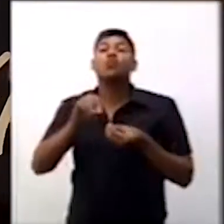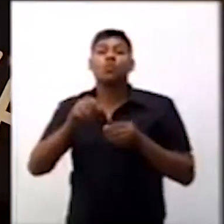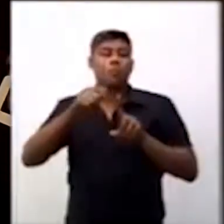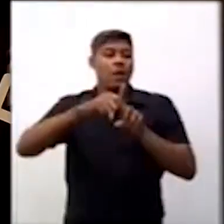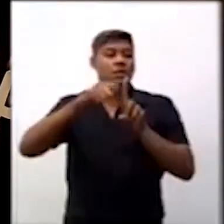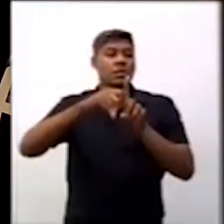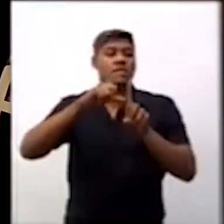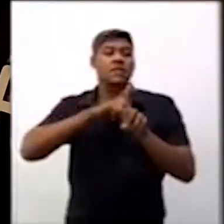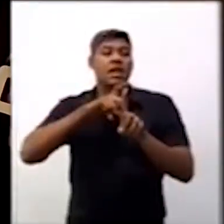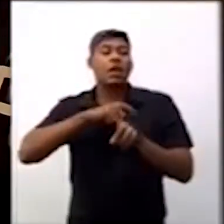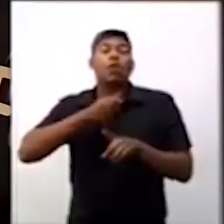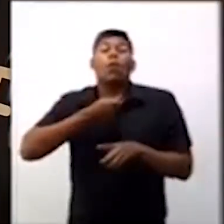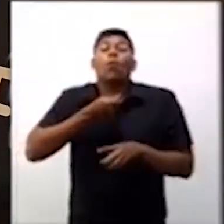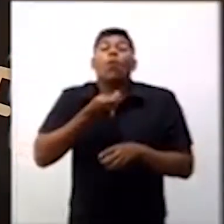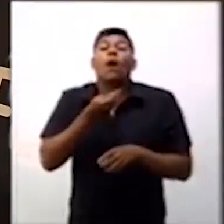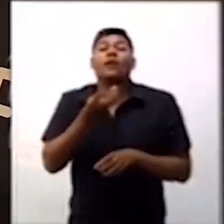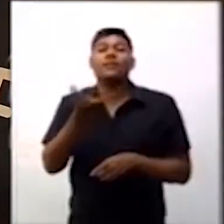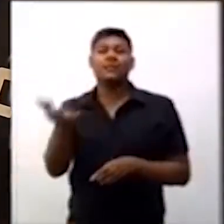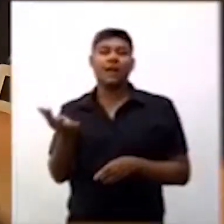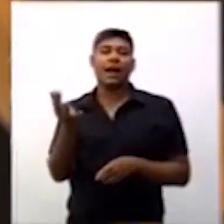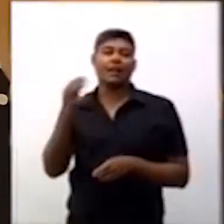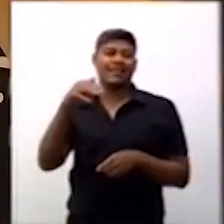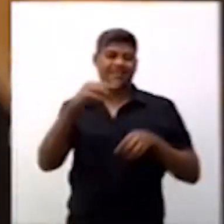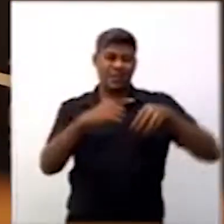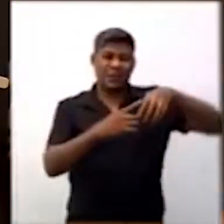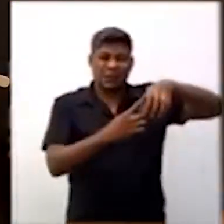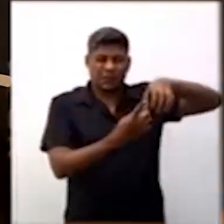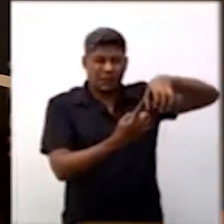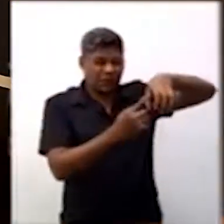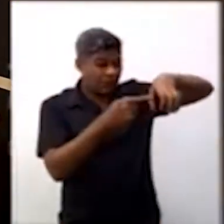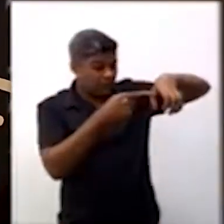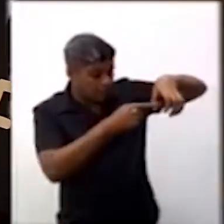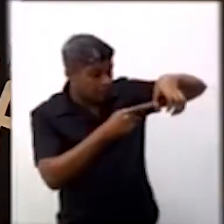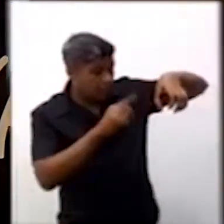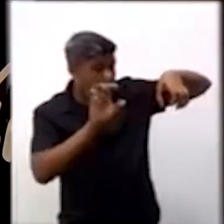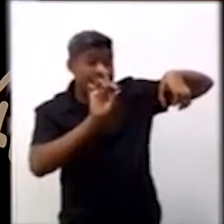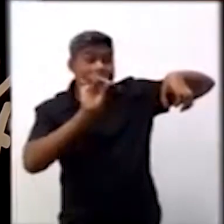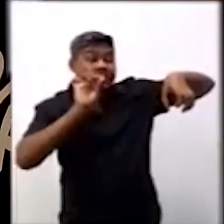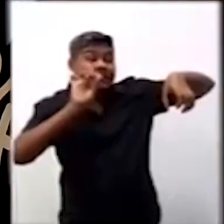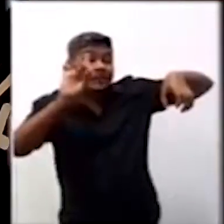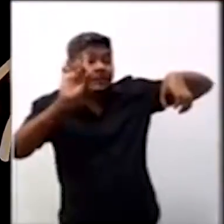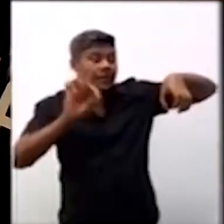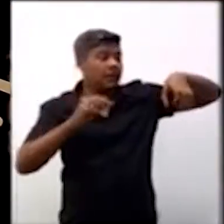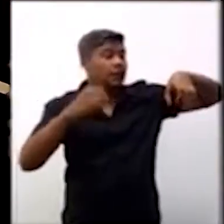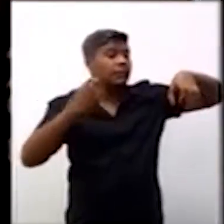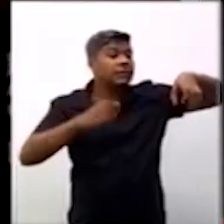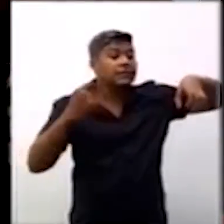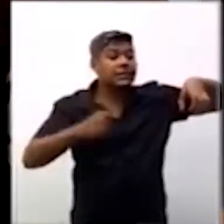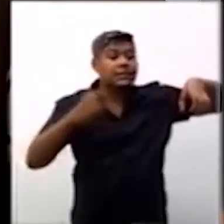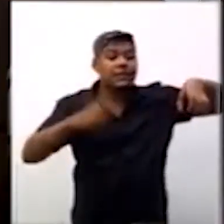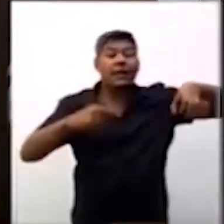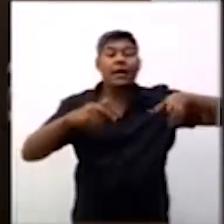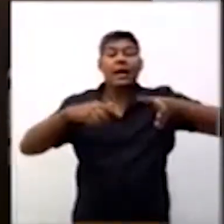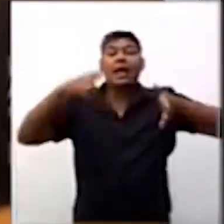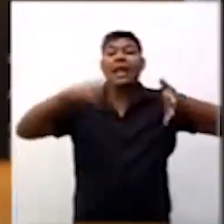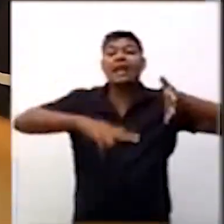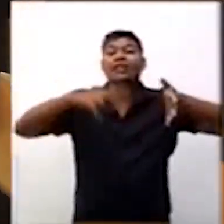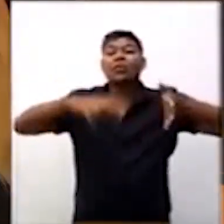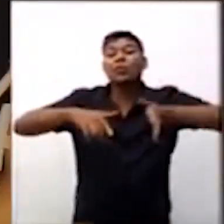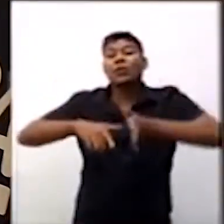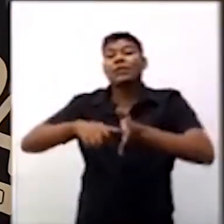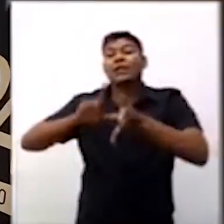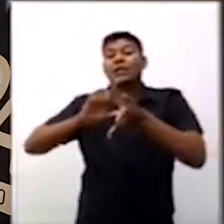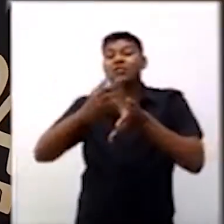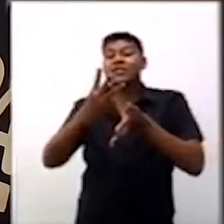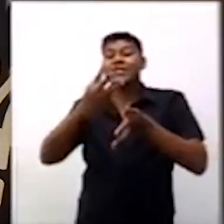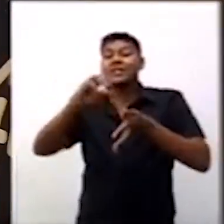tem o quanto o medidor está marcando numa determinada data e precisa ter uma leitura anterior, 30